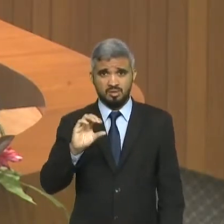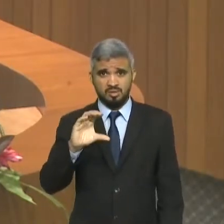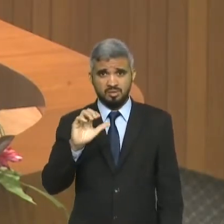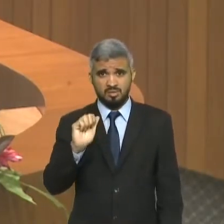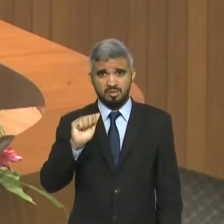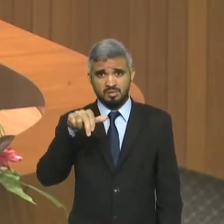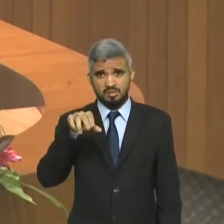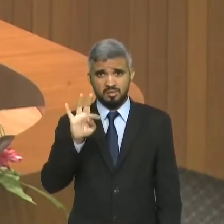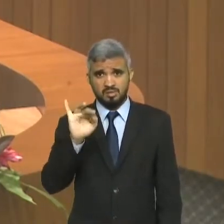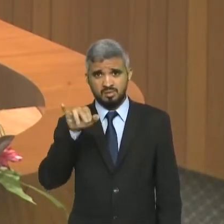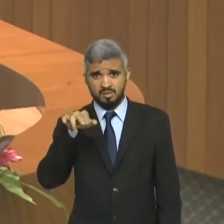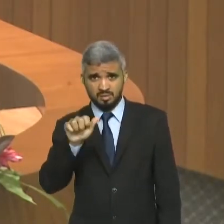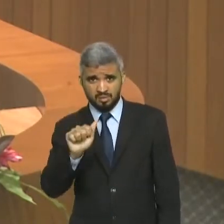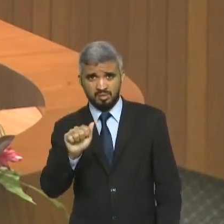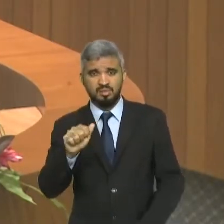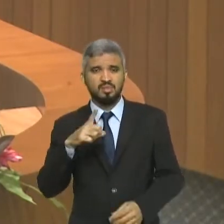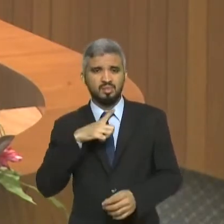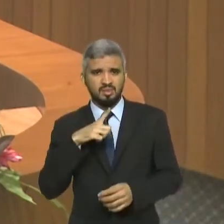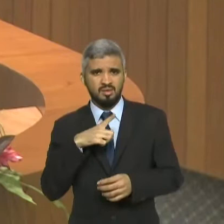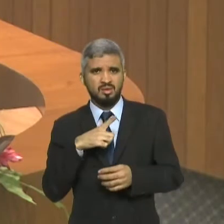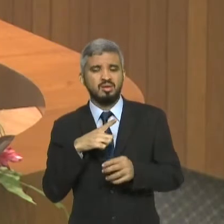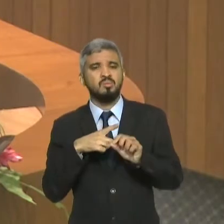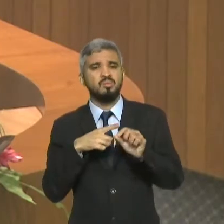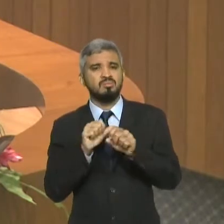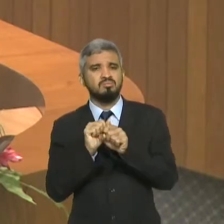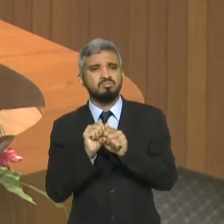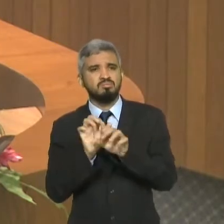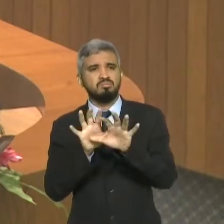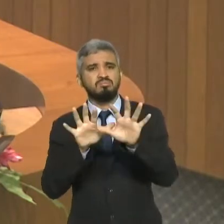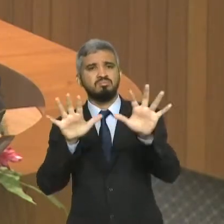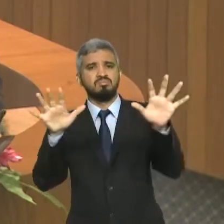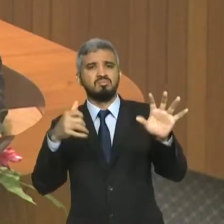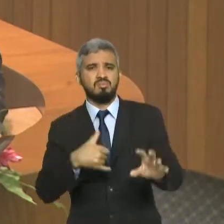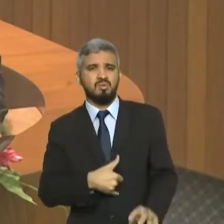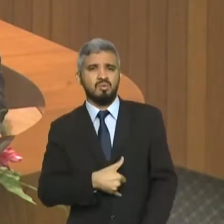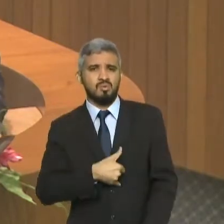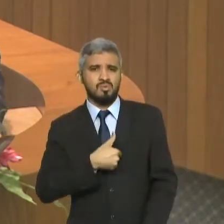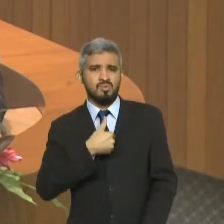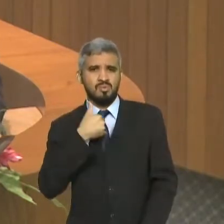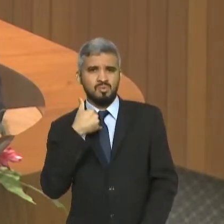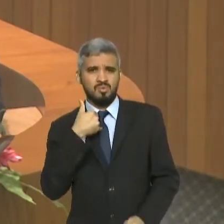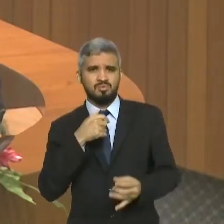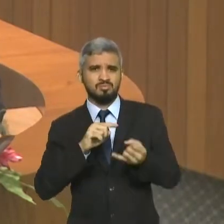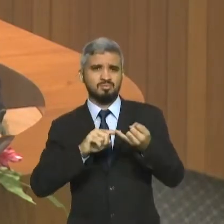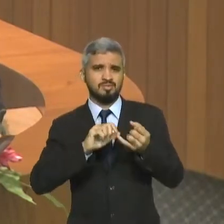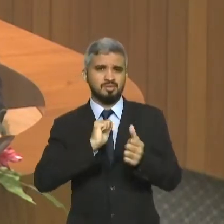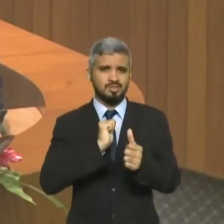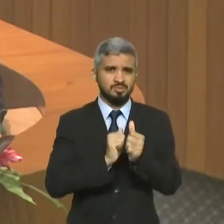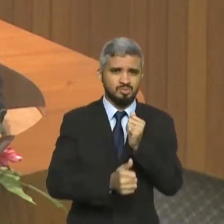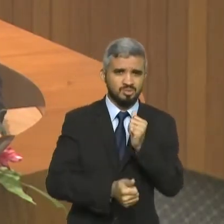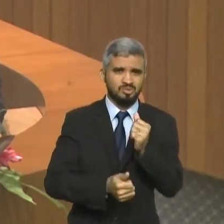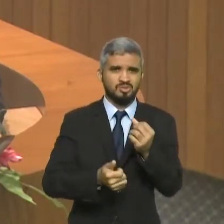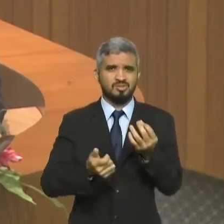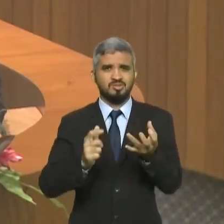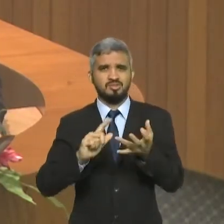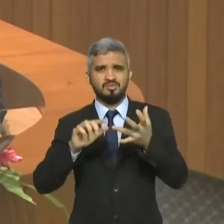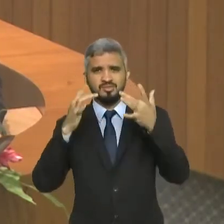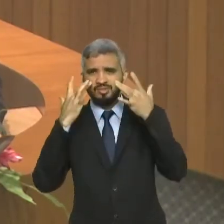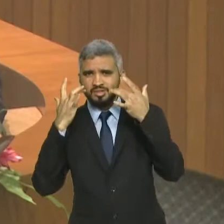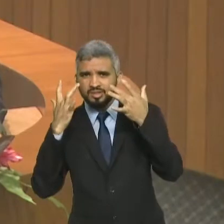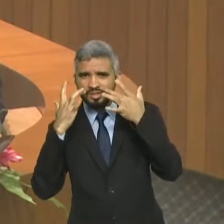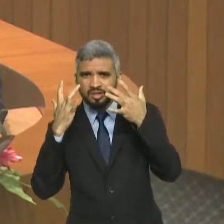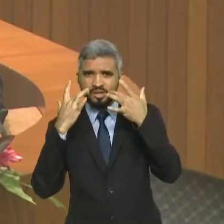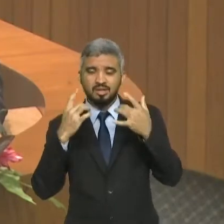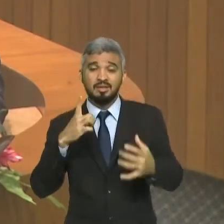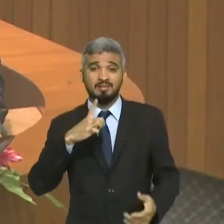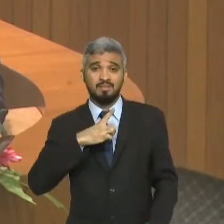de talentos intelectuais, culturais, esportivos. E hoje eu venho ressaltar a Bamuda, a banda musical